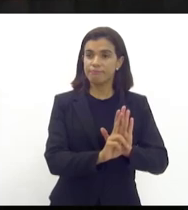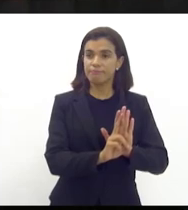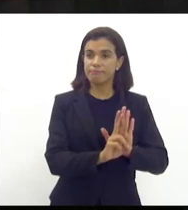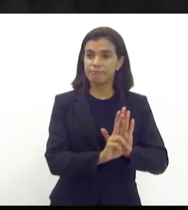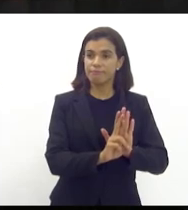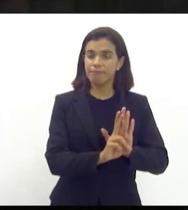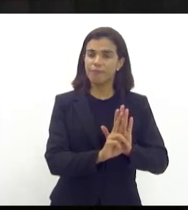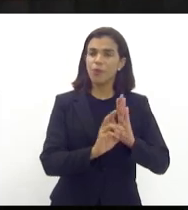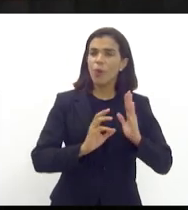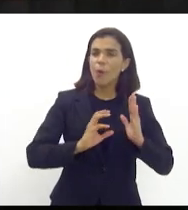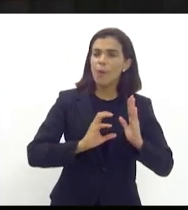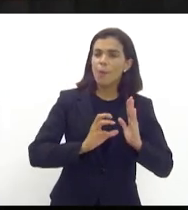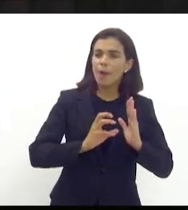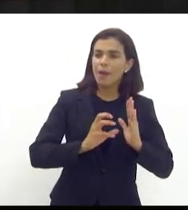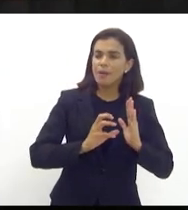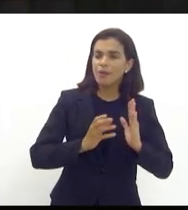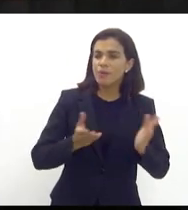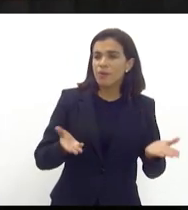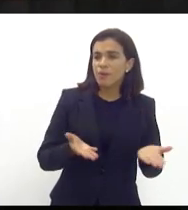Qual partido que Vossa Excelência está?